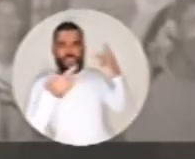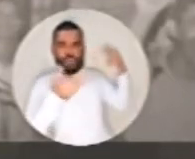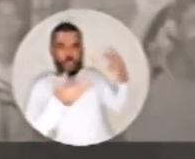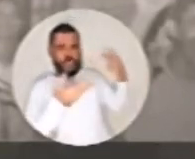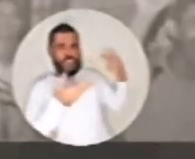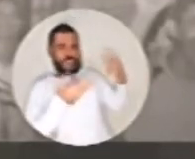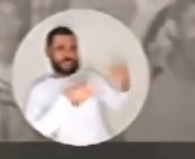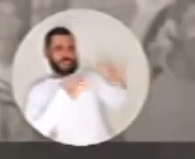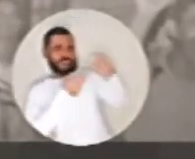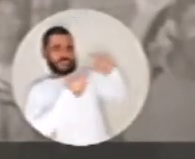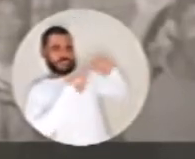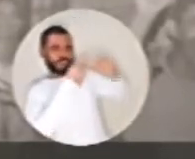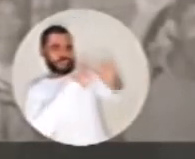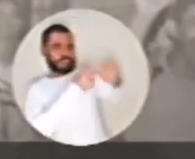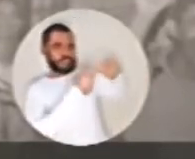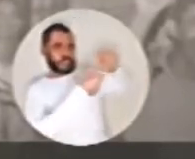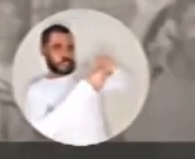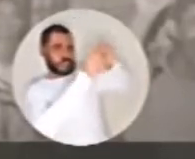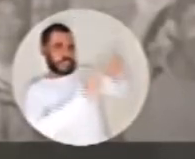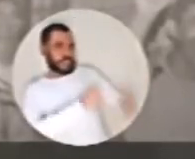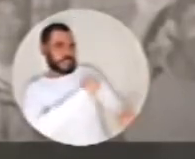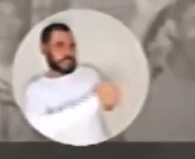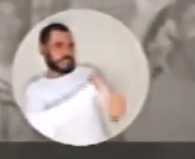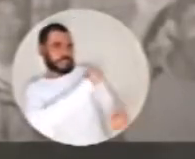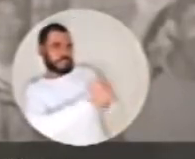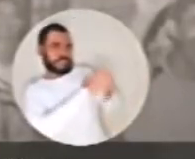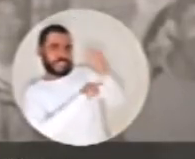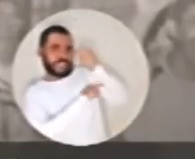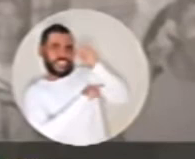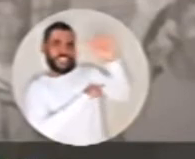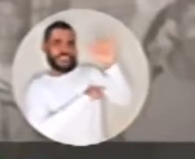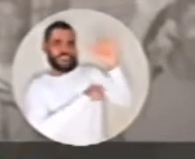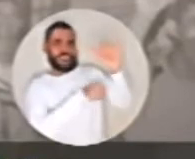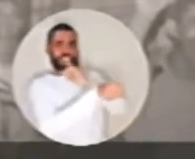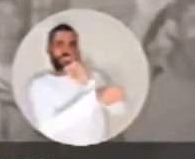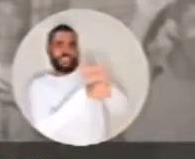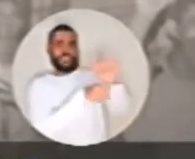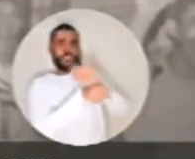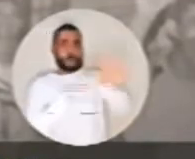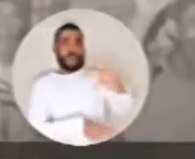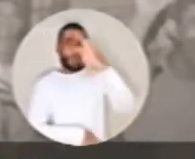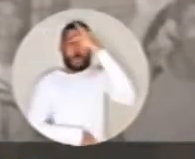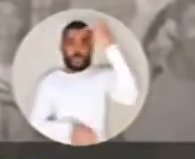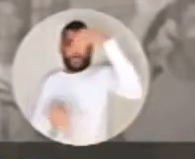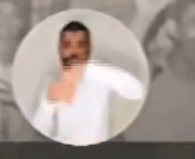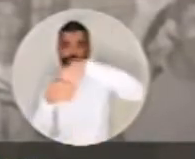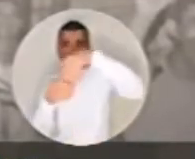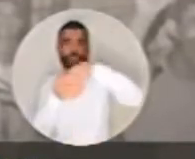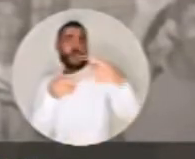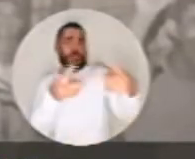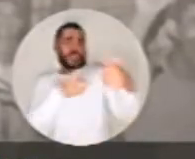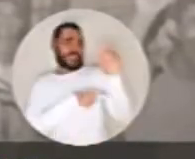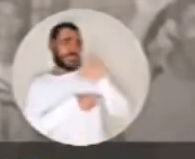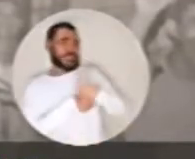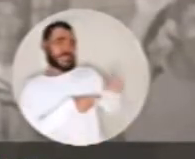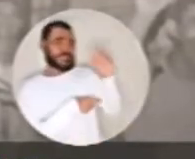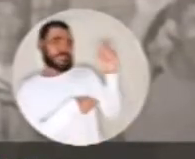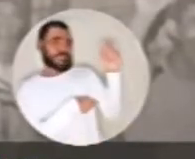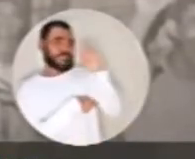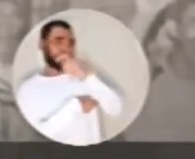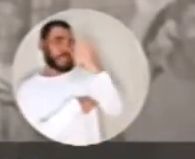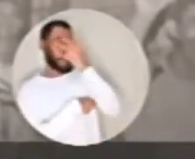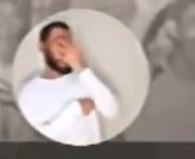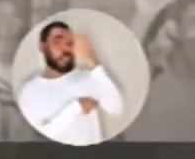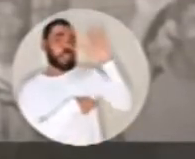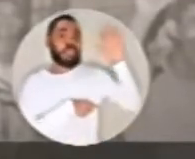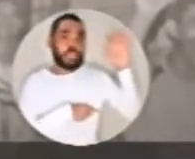mudança. Os eleitores estão vendo as máscaras caírem e eles se unirem para defender a continuidade de uma gestão que já dura